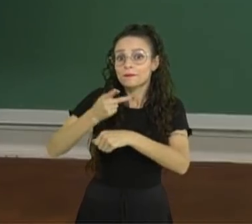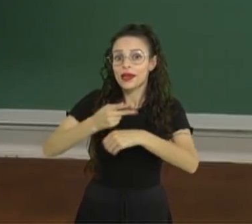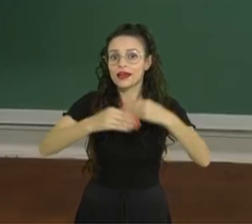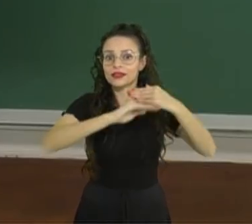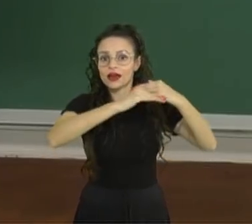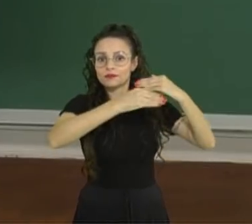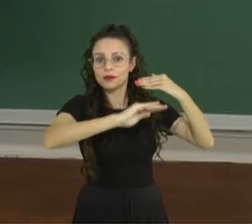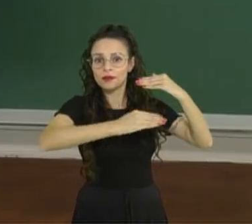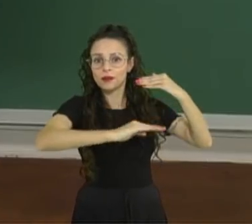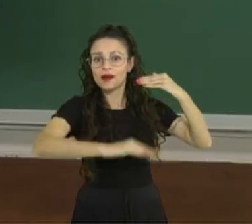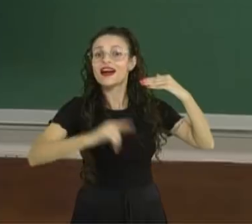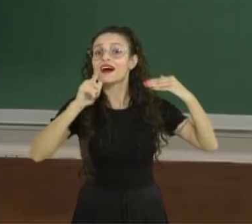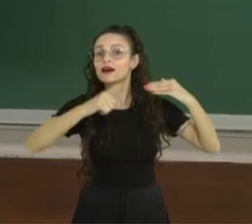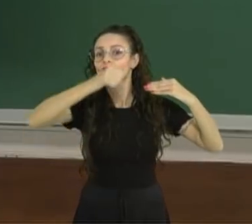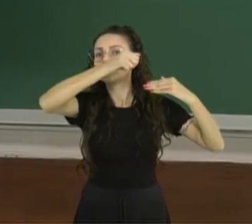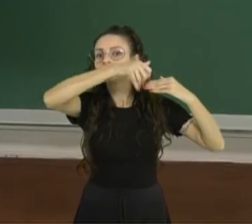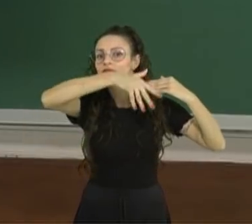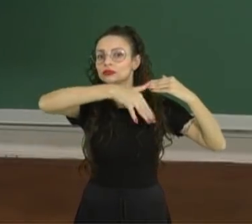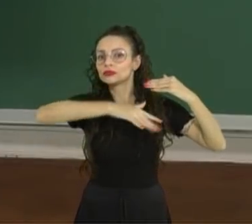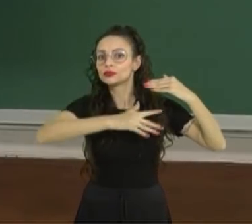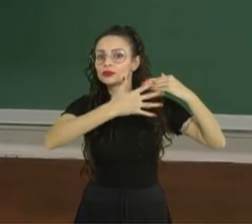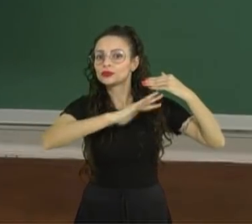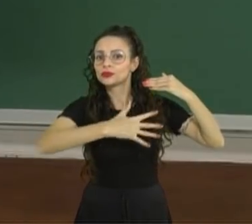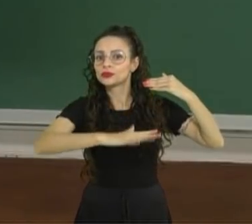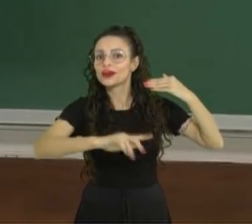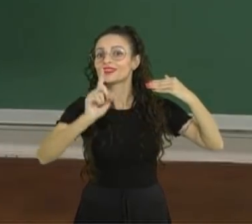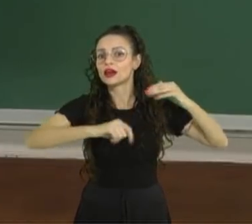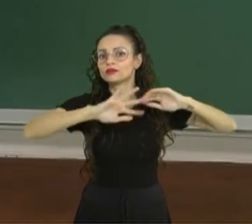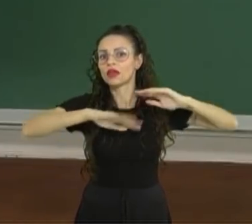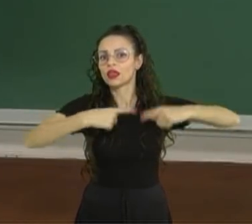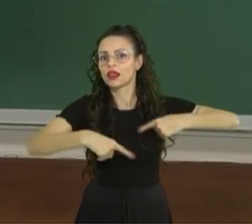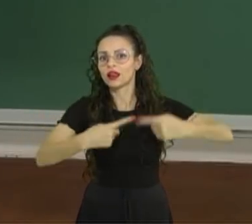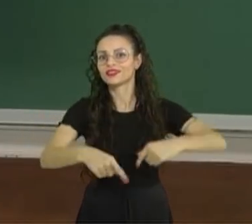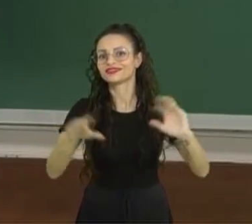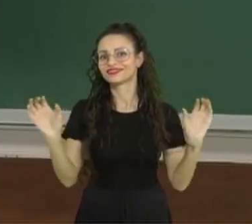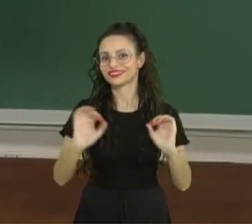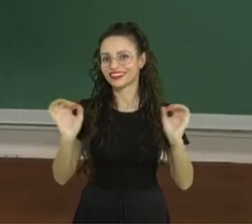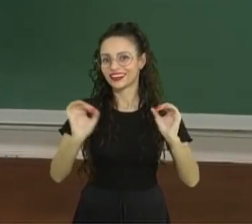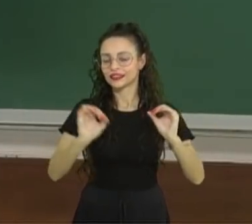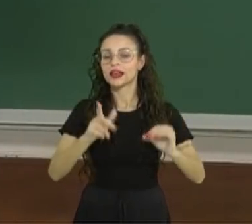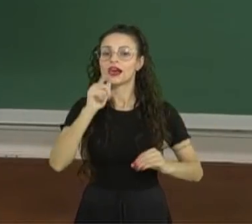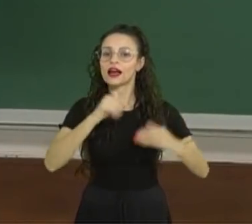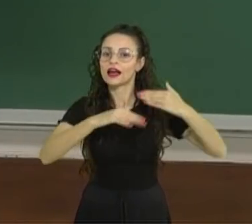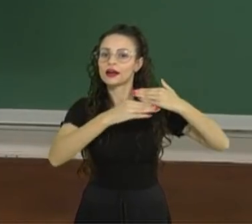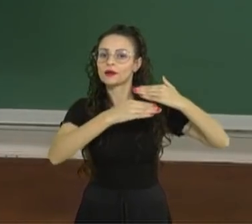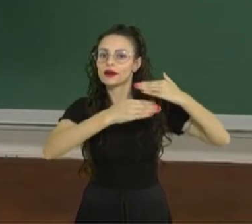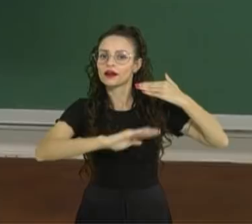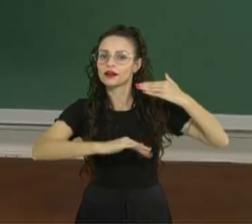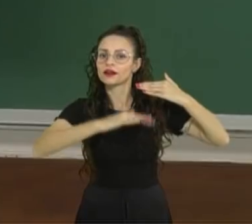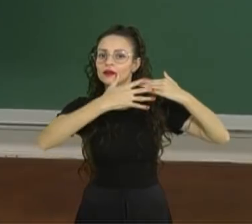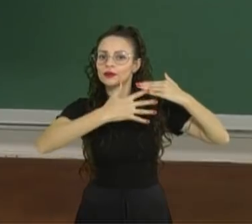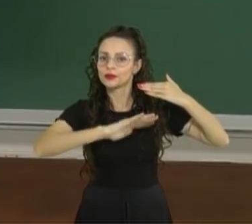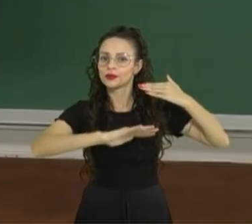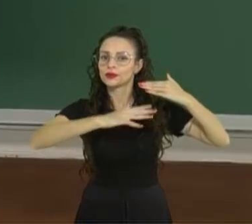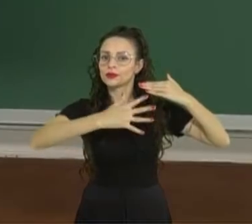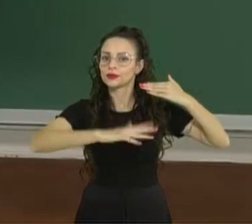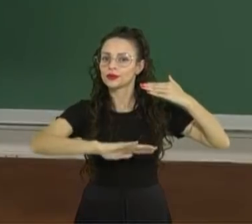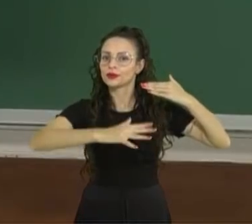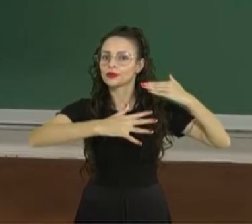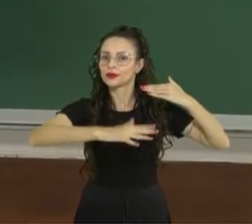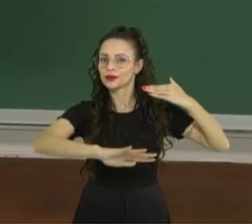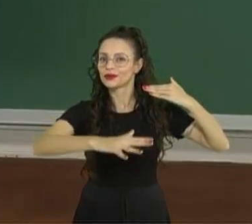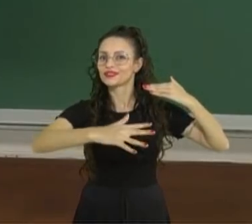água, quando caísse, a enxurrada, não levasse tudo, né? Não estragasse as plantas. E aqui a água iria ficar nesses andares onde